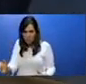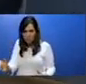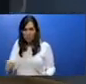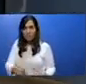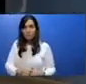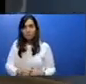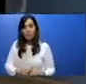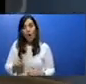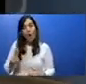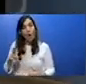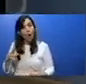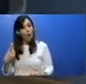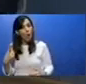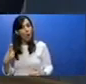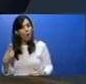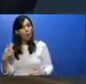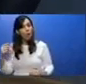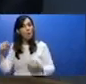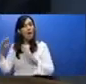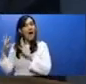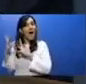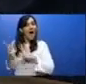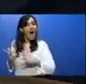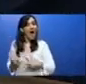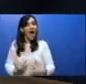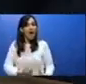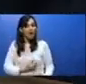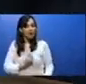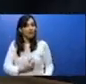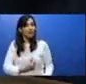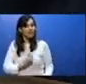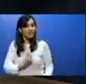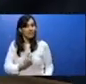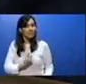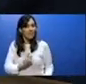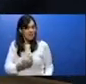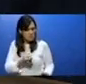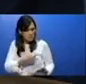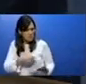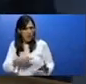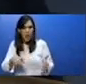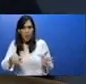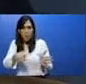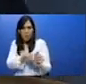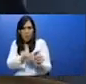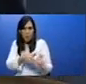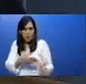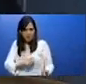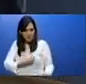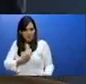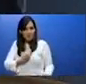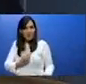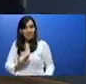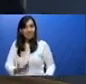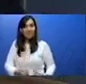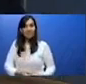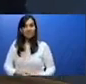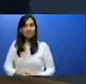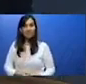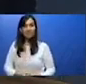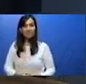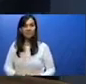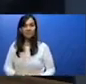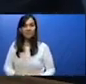uma autobiografia, quando alguém se escreve sobre si mesmo, porque o próprio autor relata